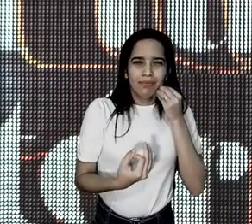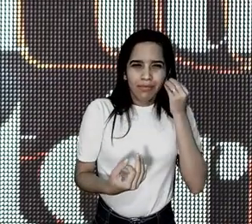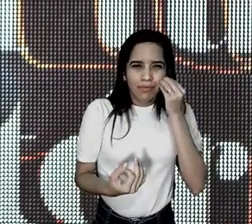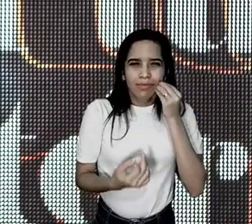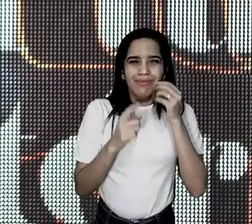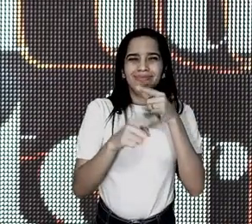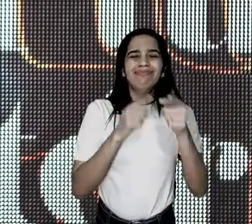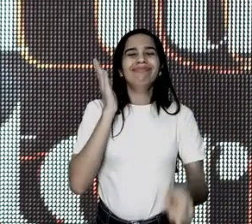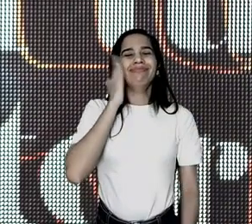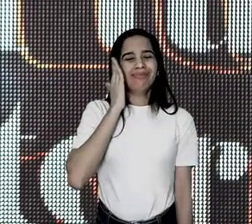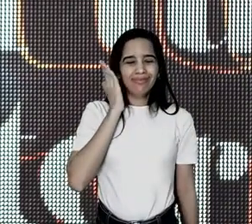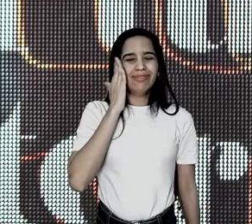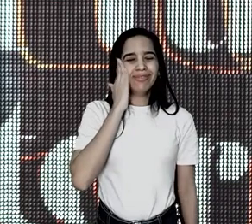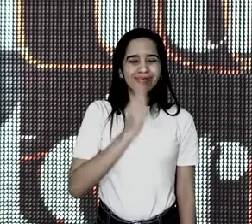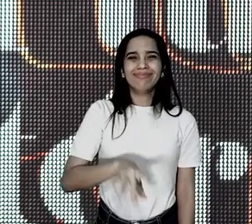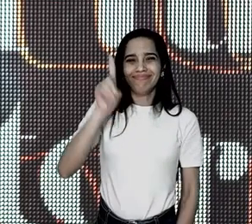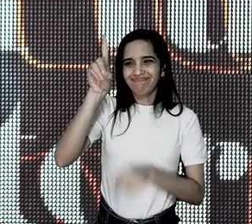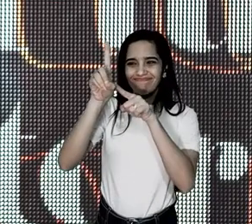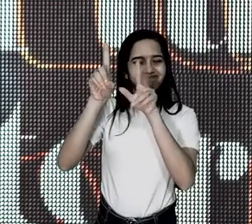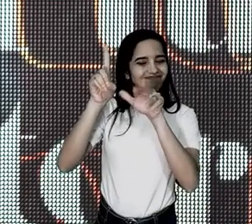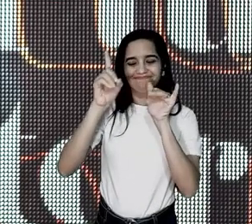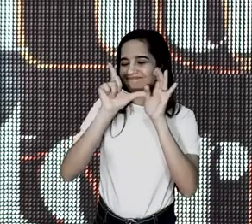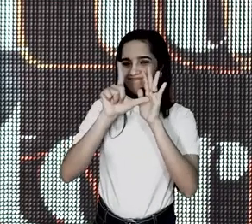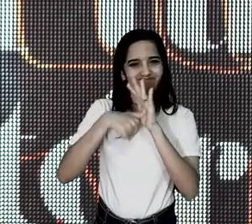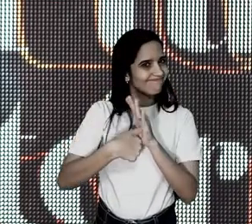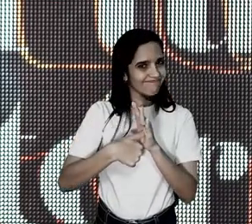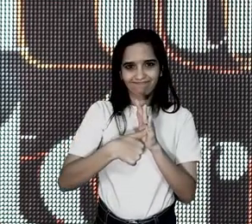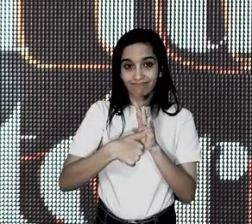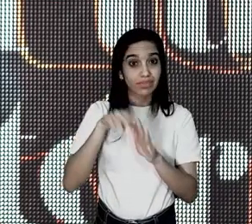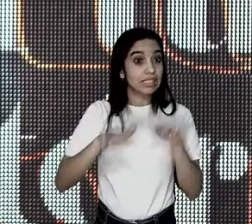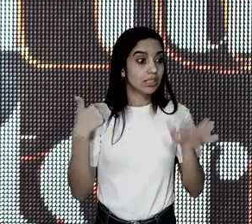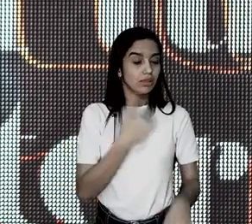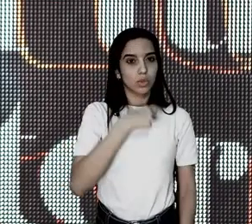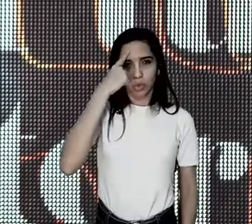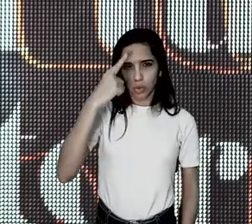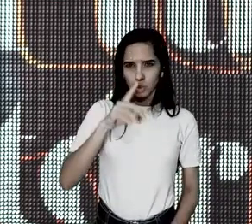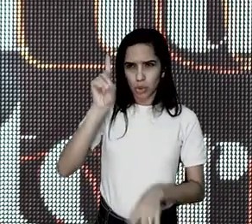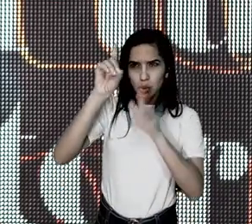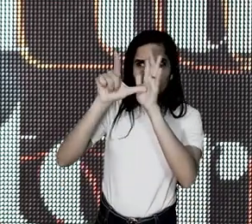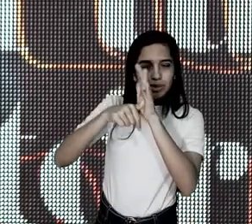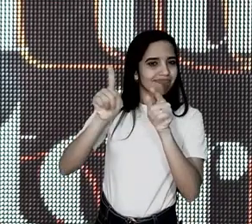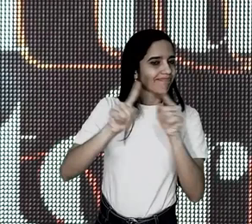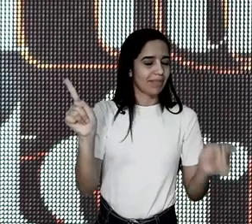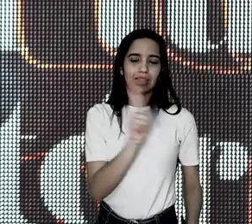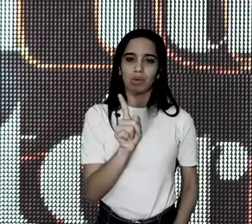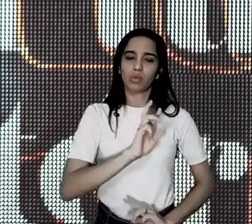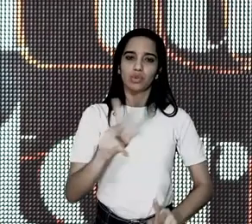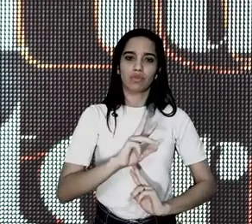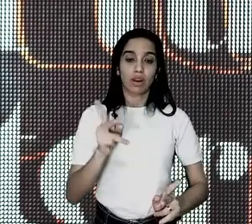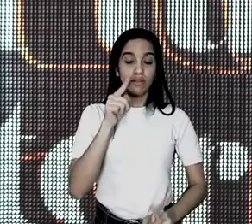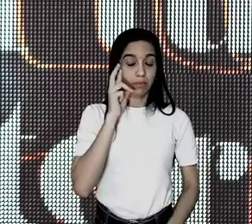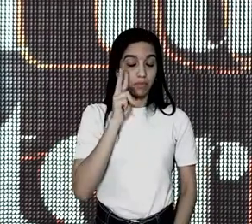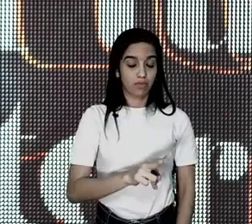para entender que ele nunca se atrasa, ainda quando nós achamos que ele está atrasado. Abra sua Bíblia comigo em